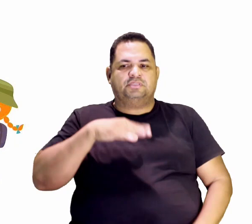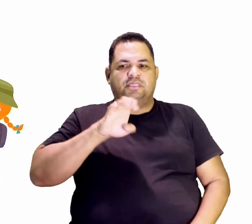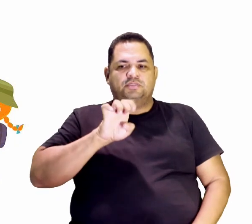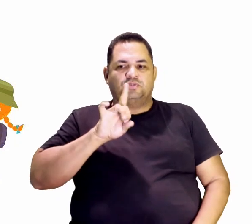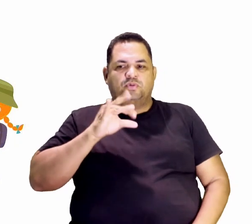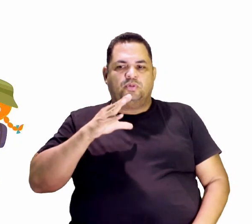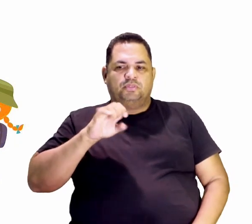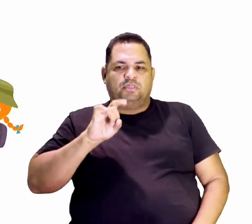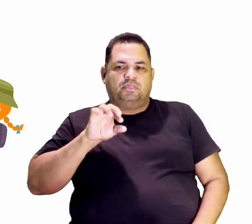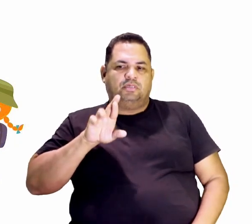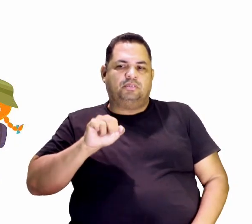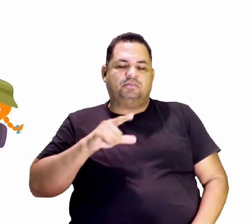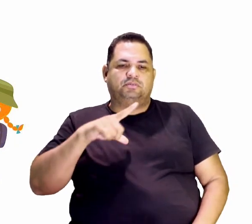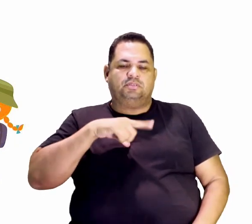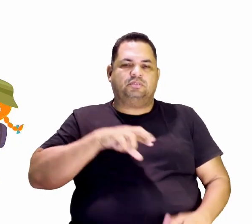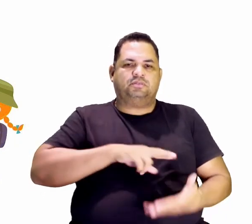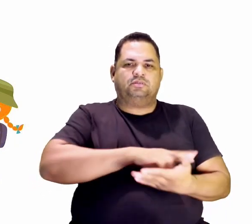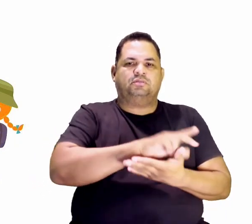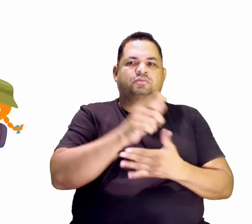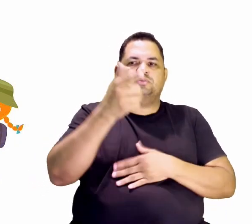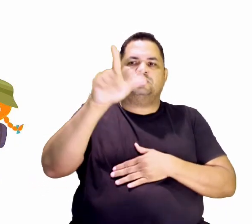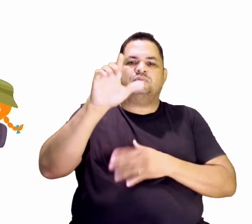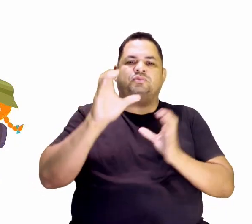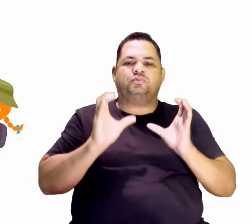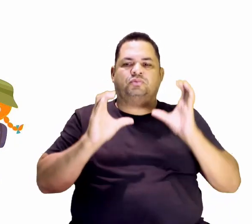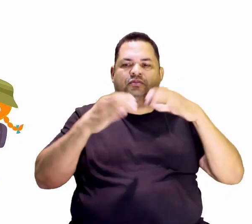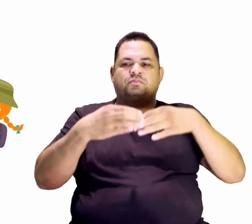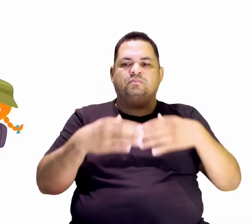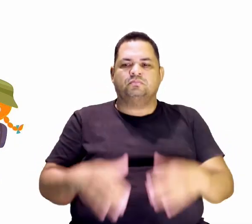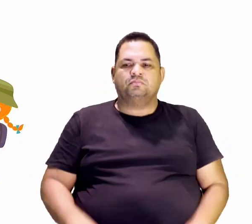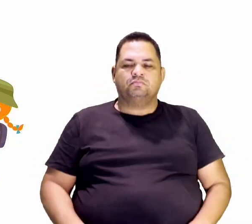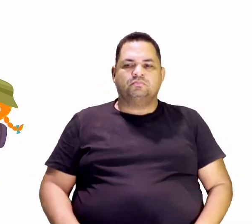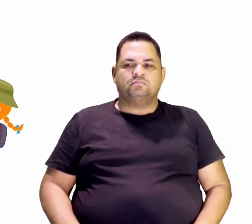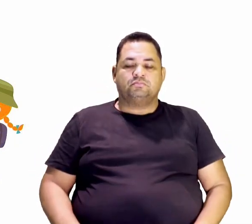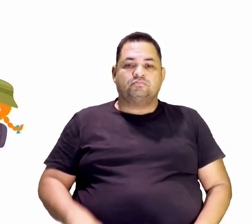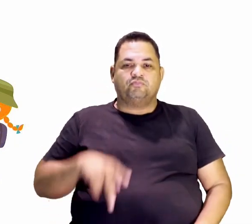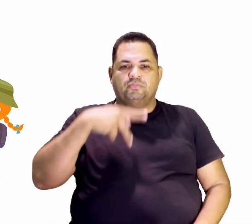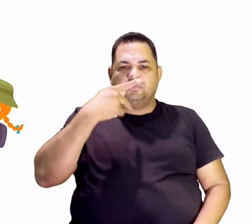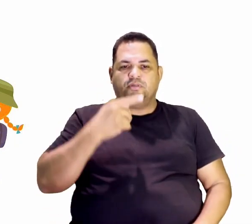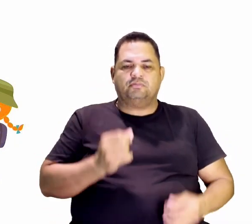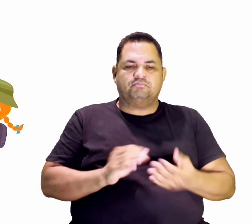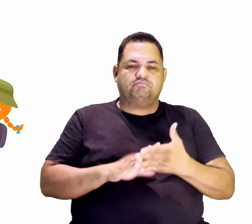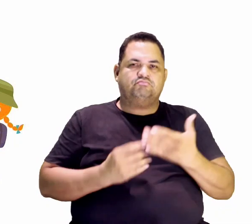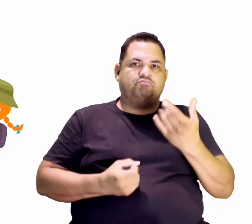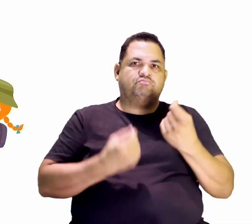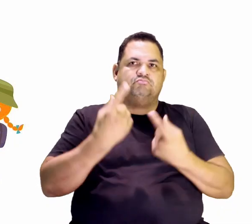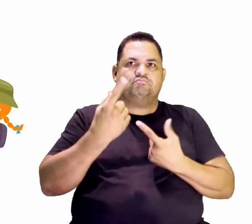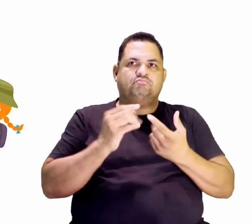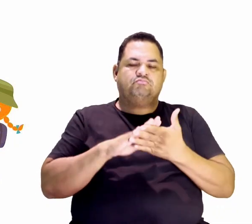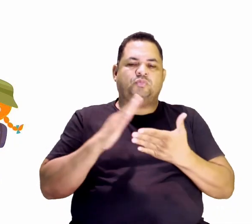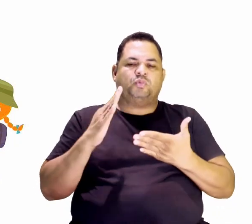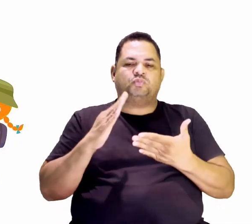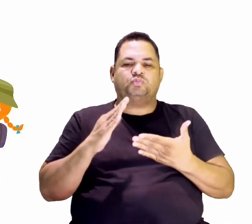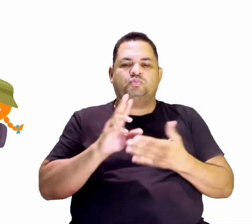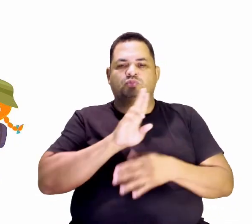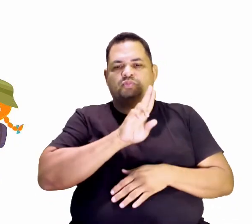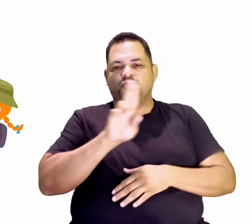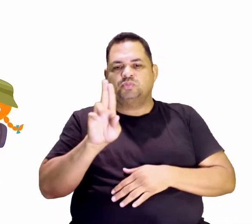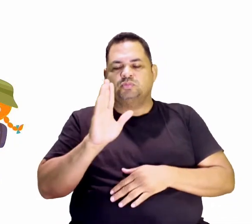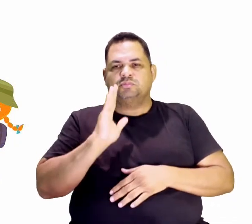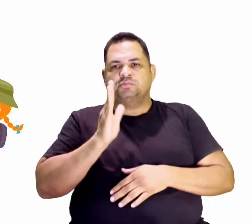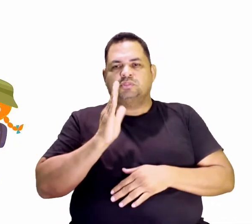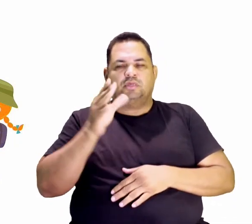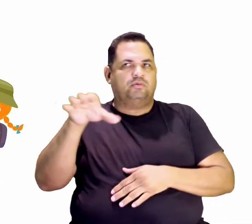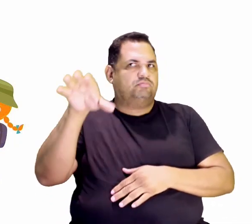existem diversos outros grupos, gente. Não são só esses, tá? E aí eu vou falar aqui alguns nomes que talvez você saiba, já tenha ouvido falar,